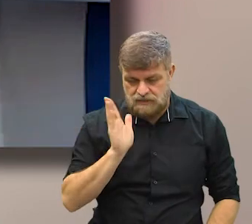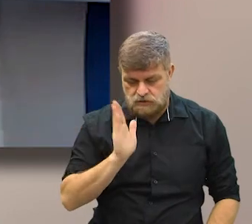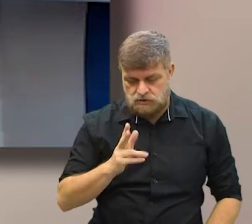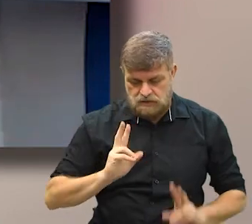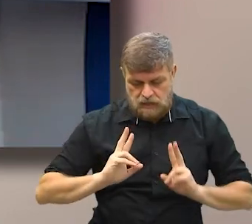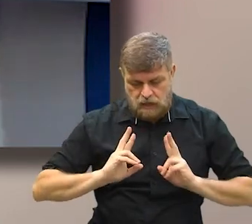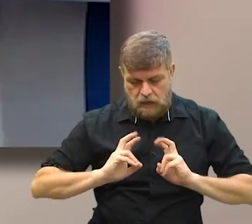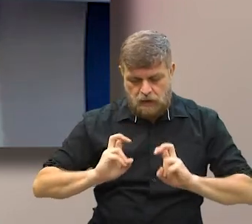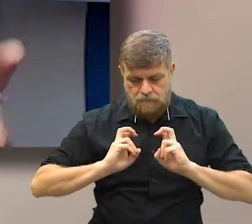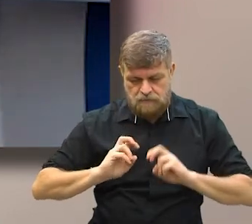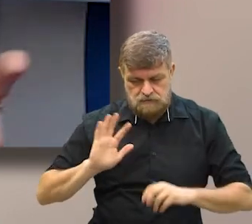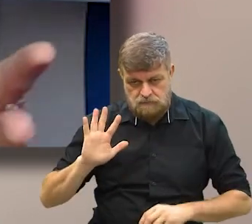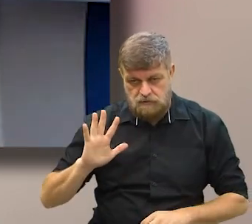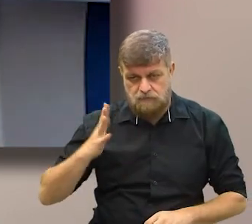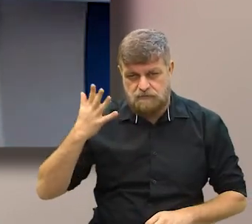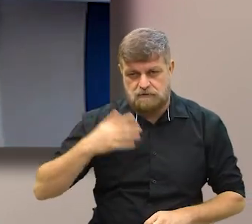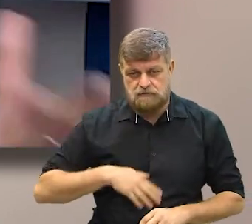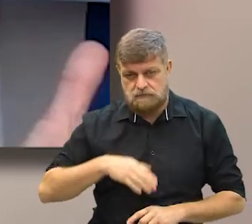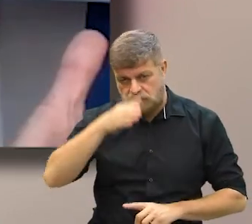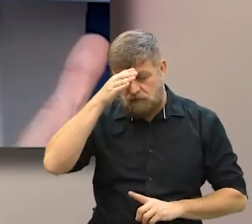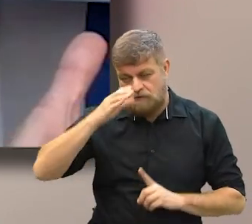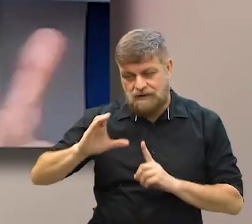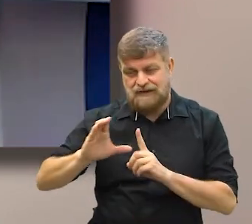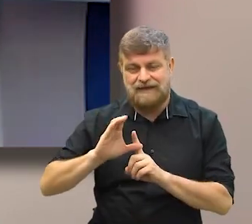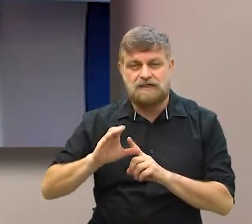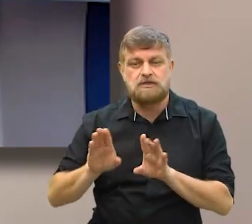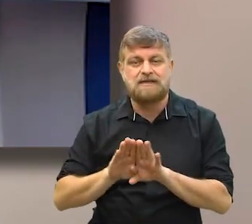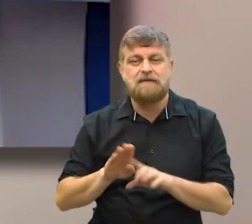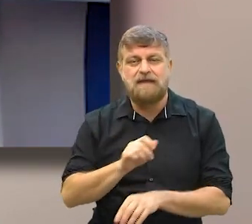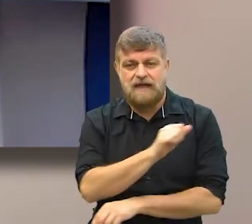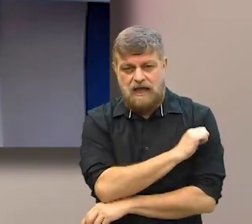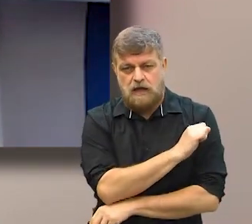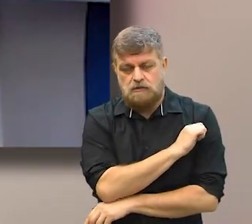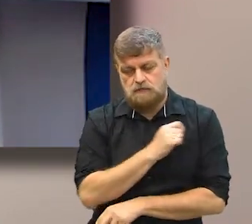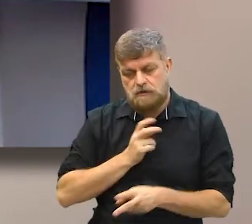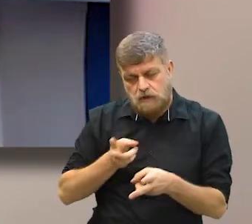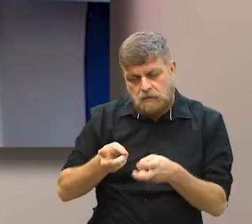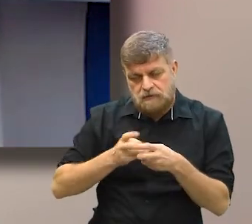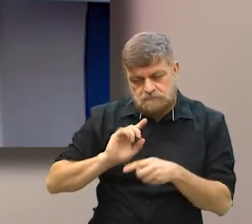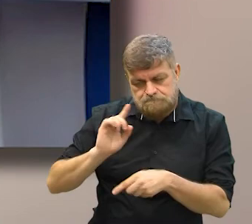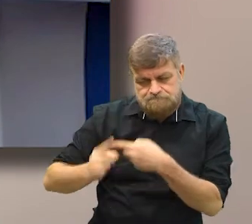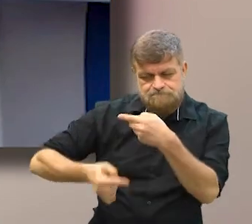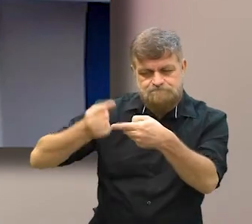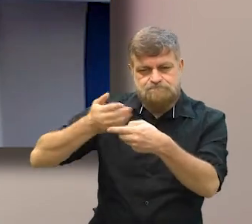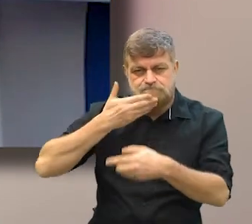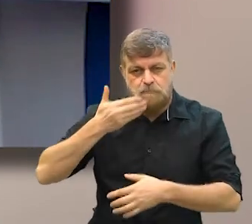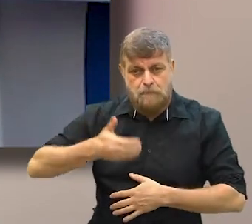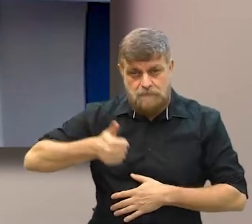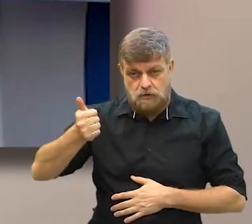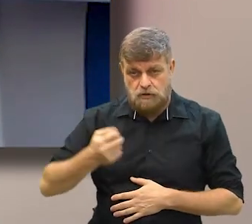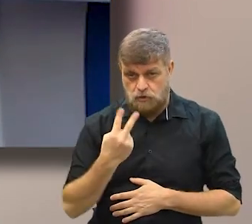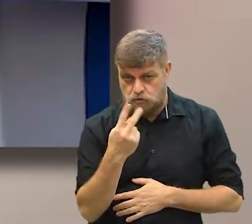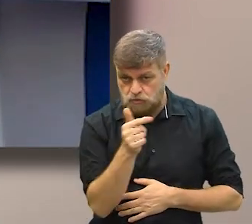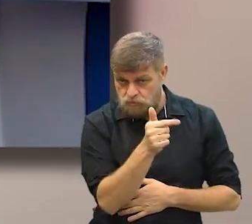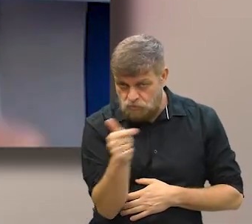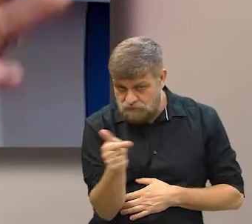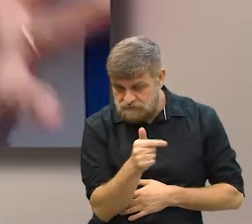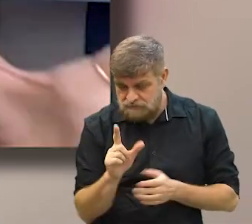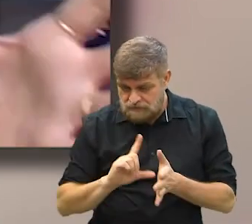já percebo resultados nos meus clientes e alunos. E pode ser também que depois de 2